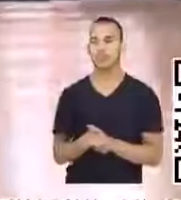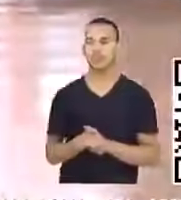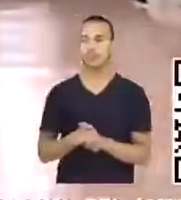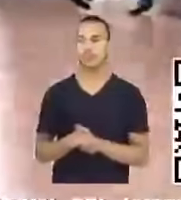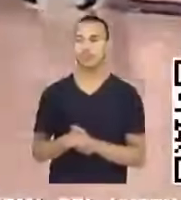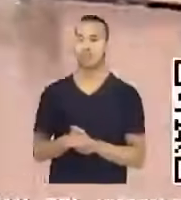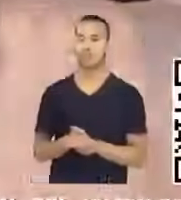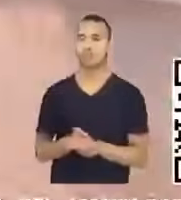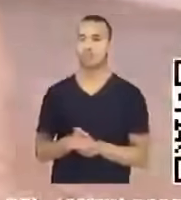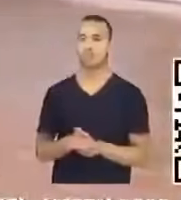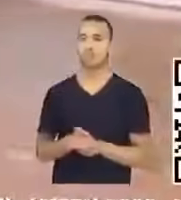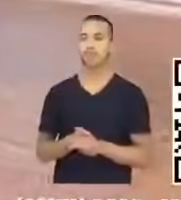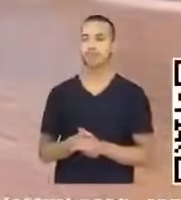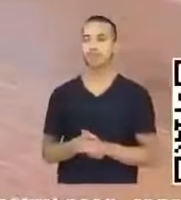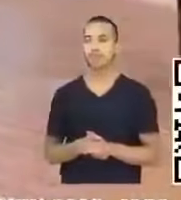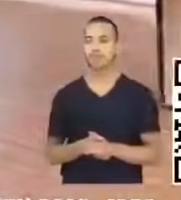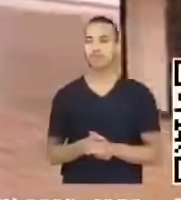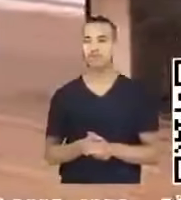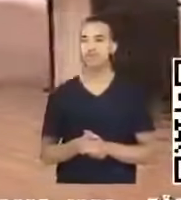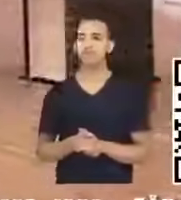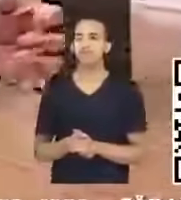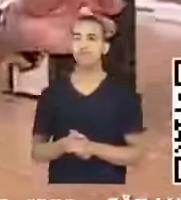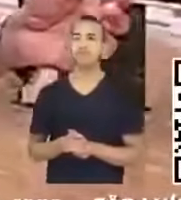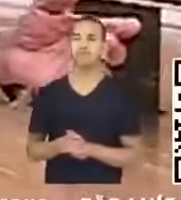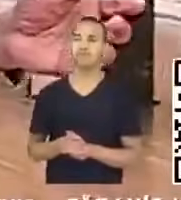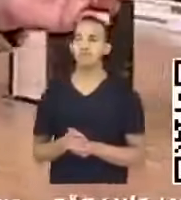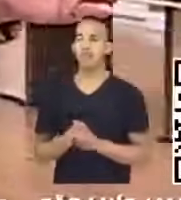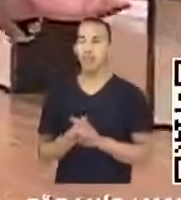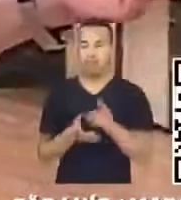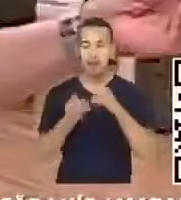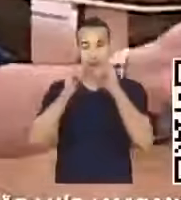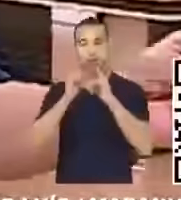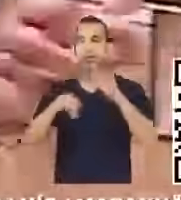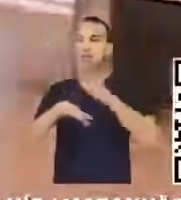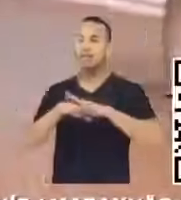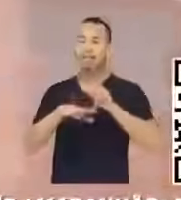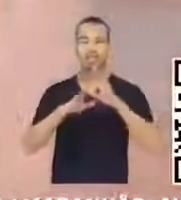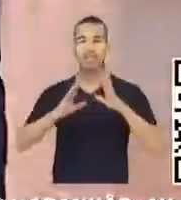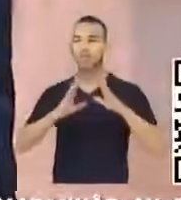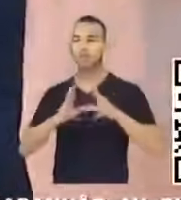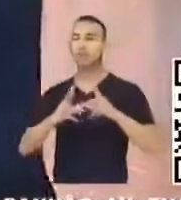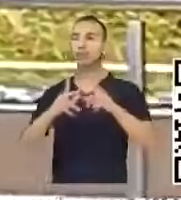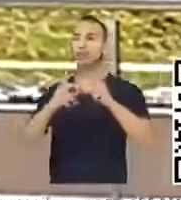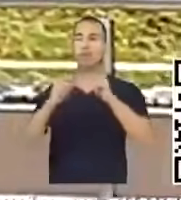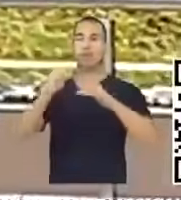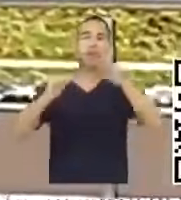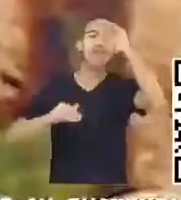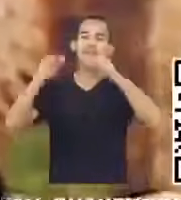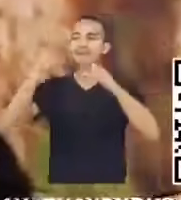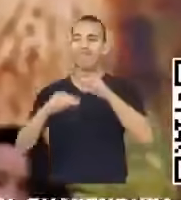pagando pesada mesma coisa coisa a propaganda que ele vai são todas e nível